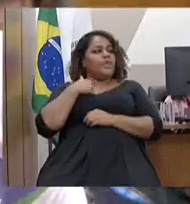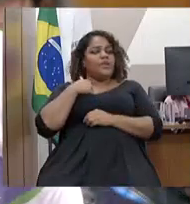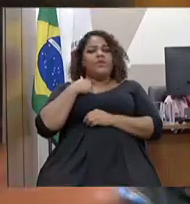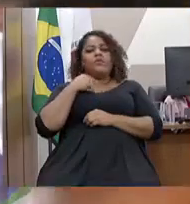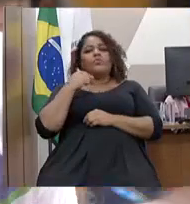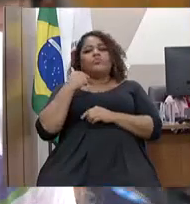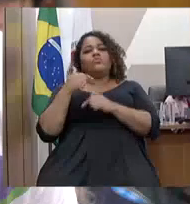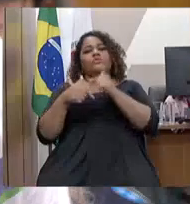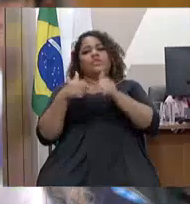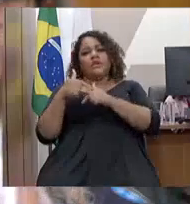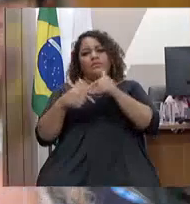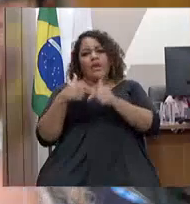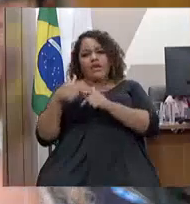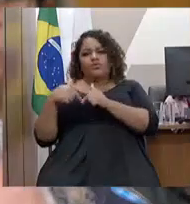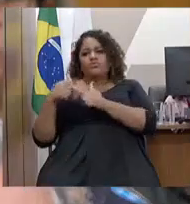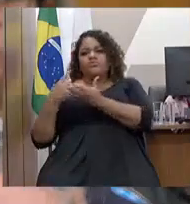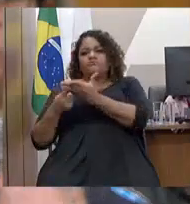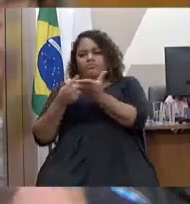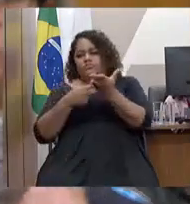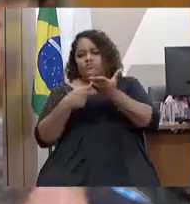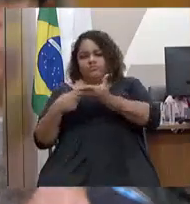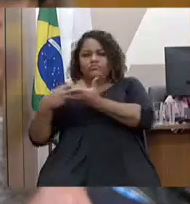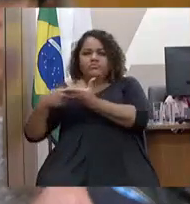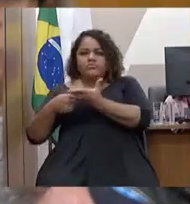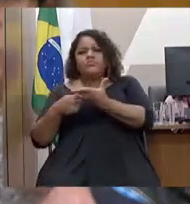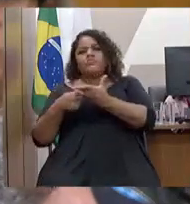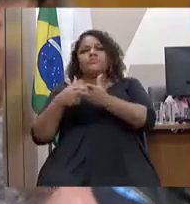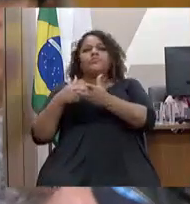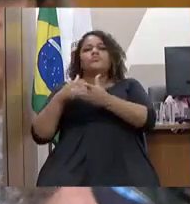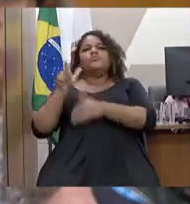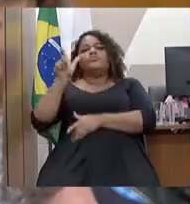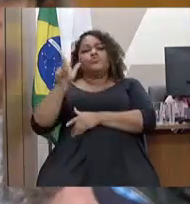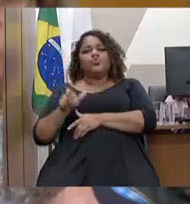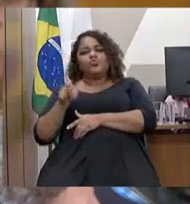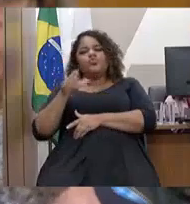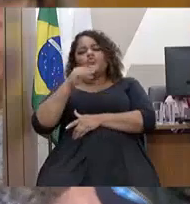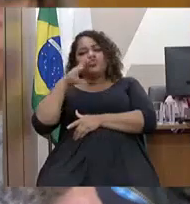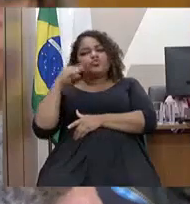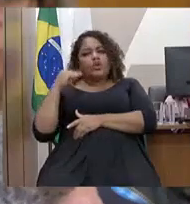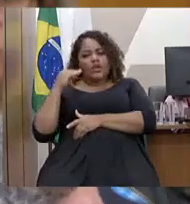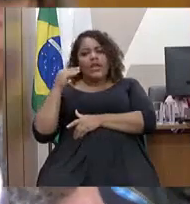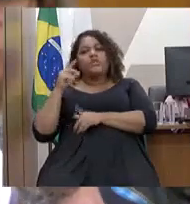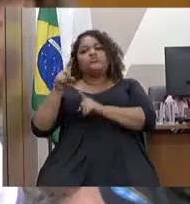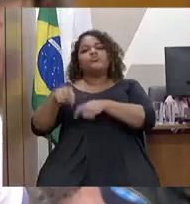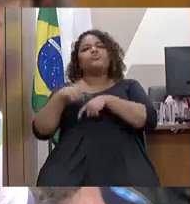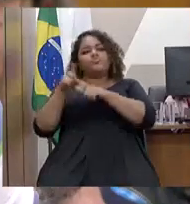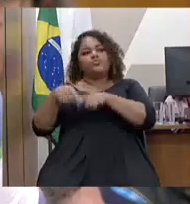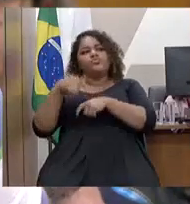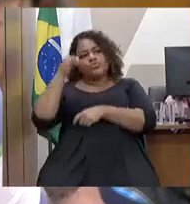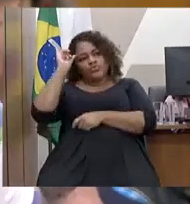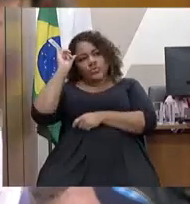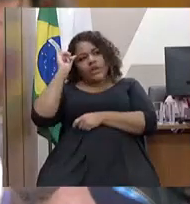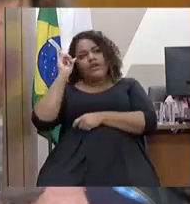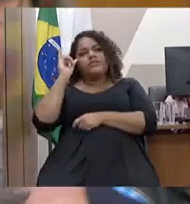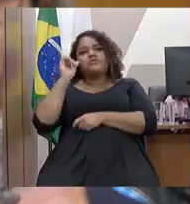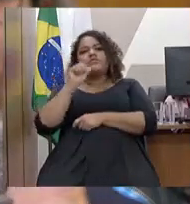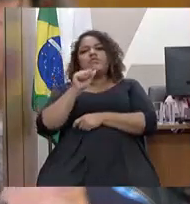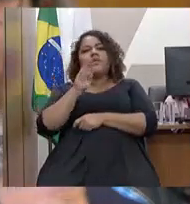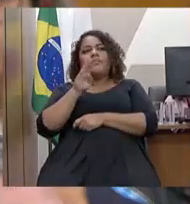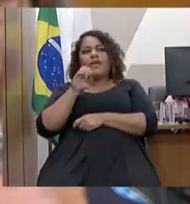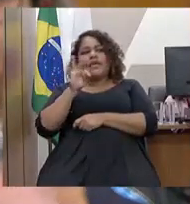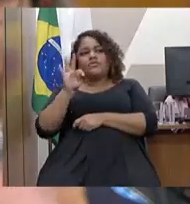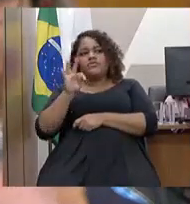dos empregados Rurais de Minas Gerais da adere Ontem nós estava aqui discutindo o trabalho escravo né